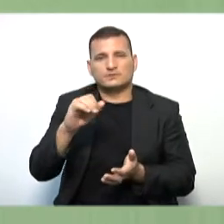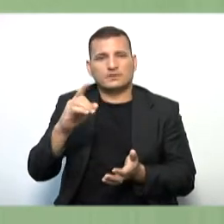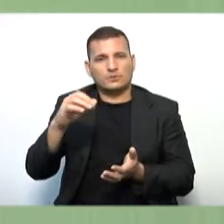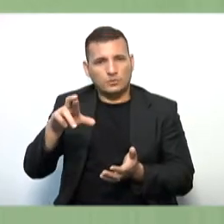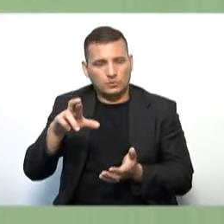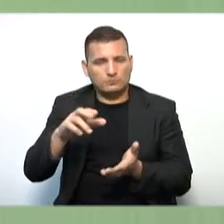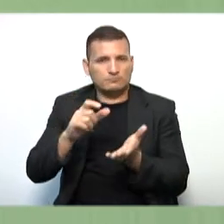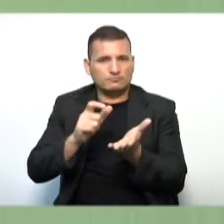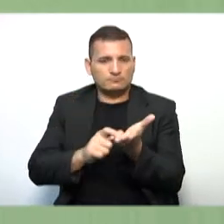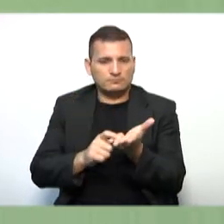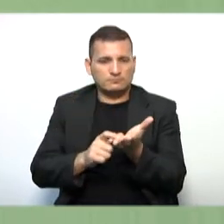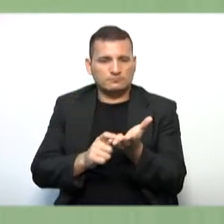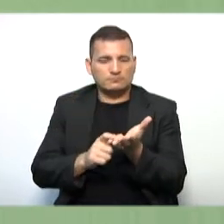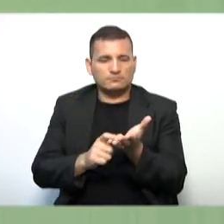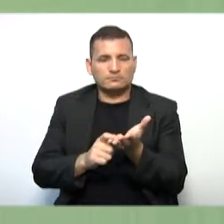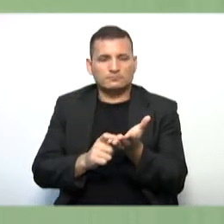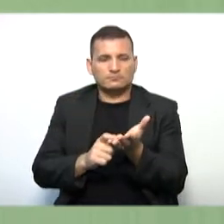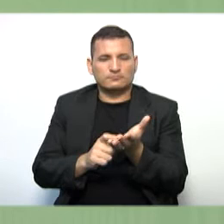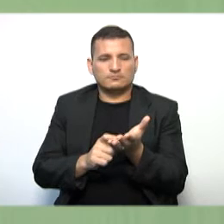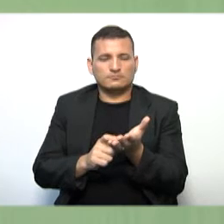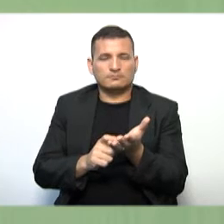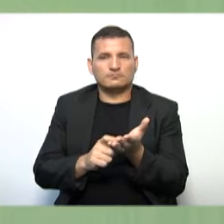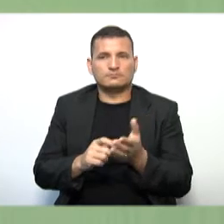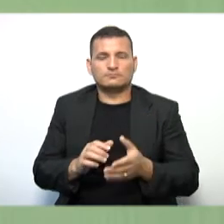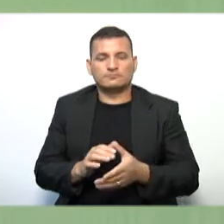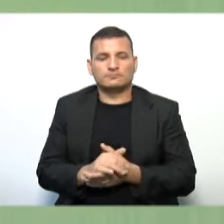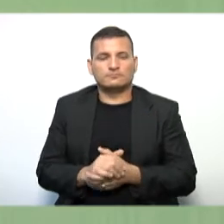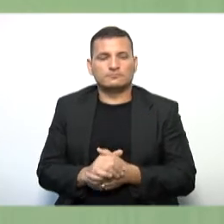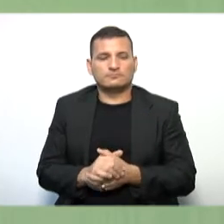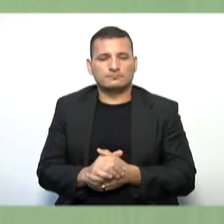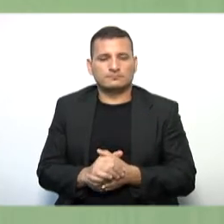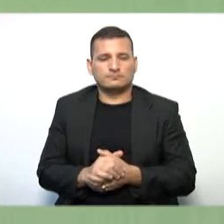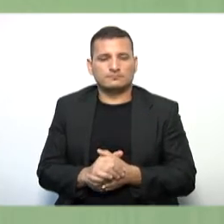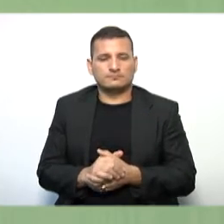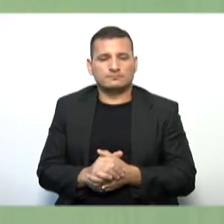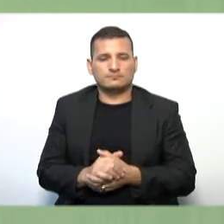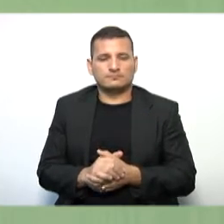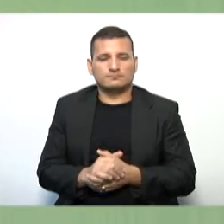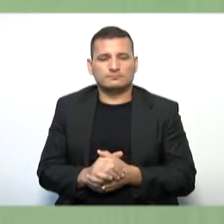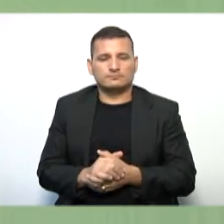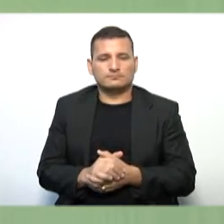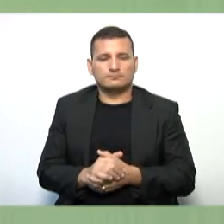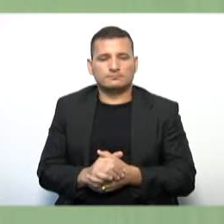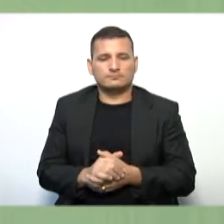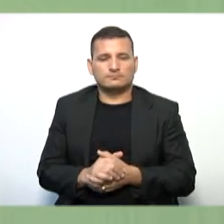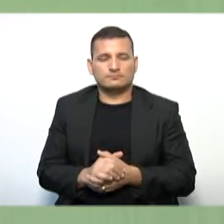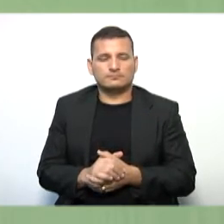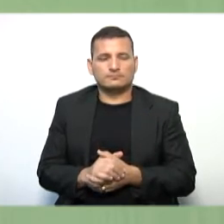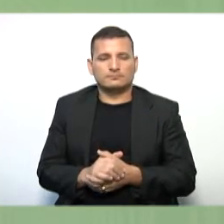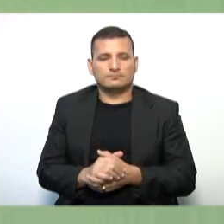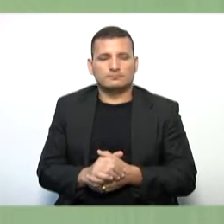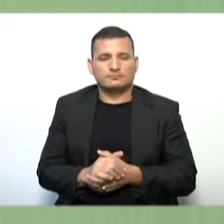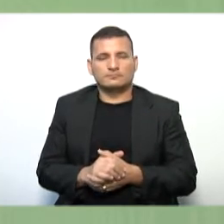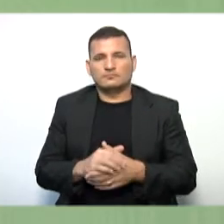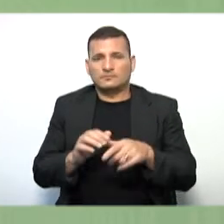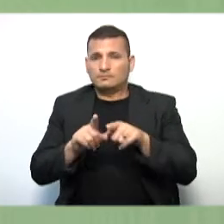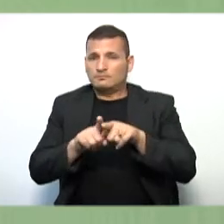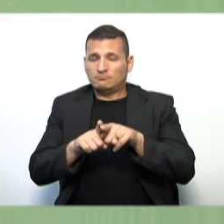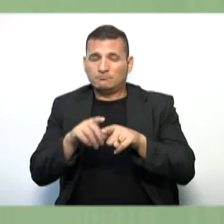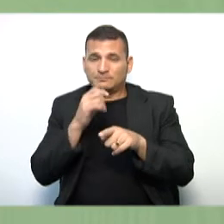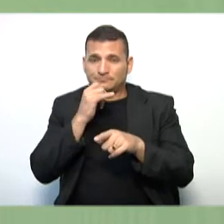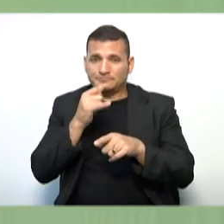sigla em inglês aí da referência ao processador. E nós temos, caso um